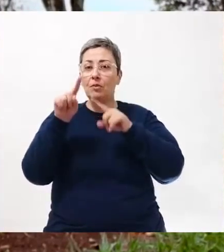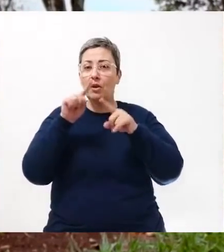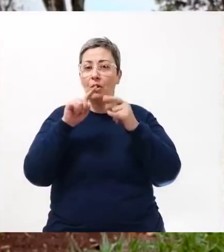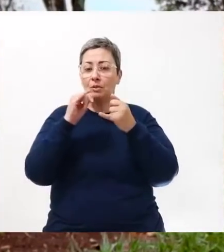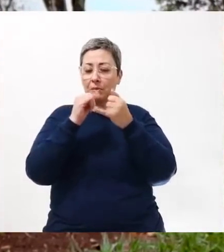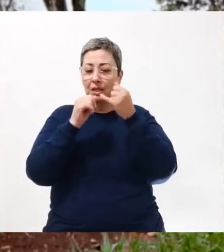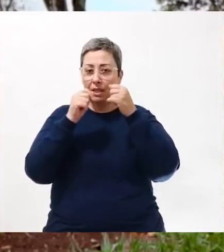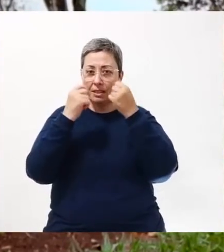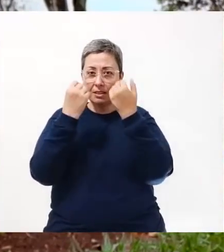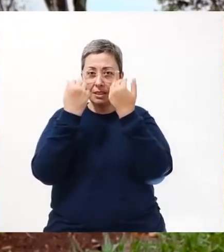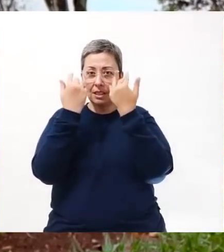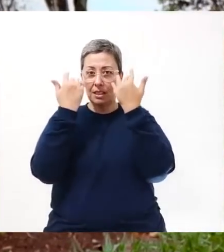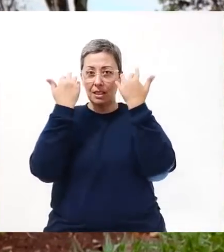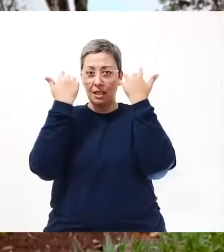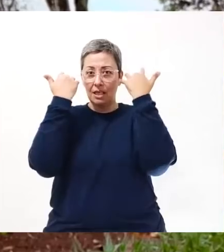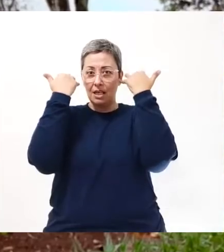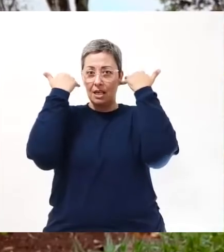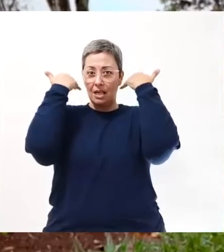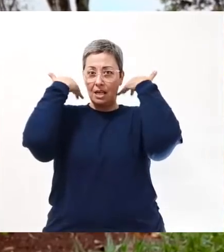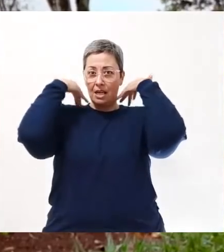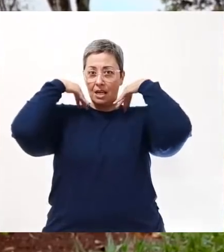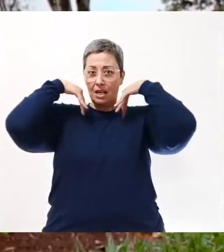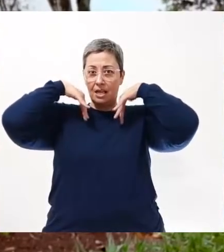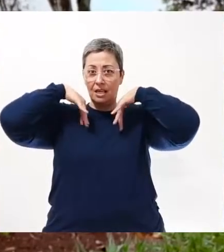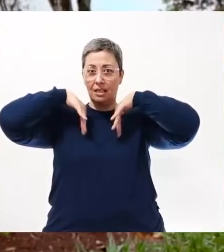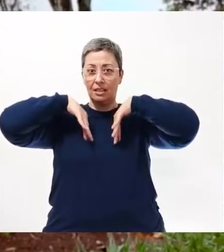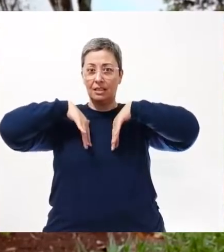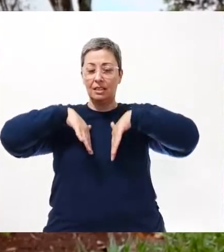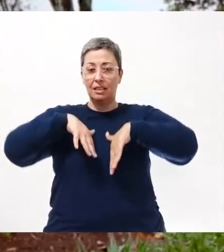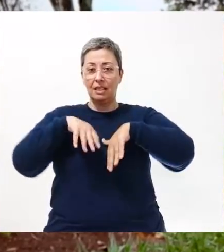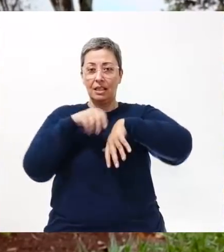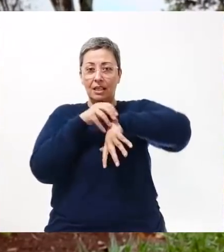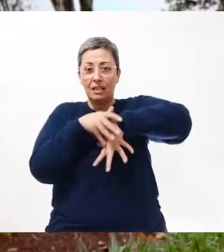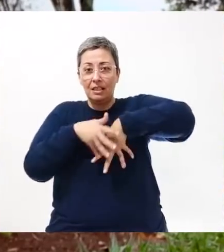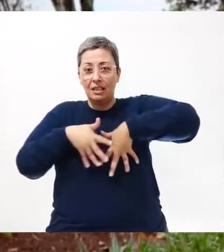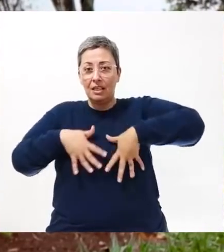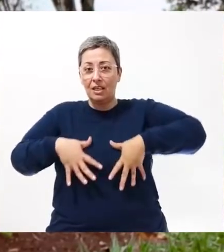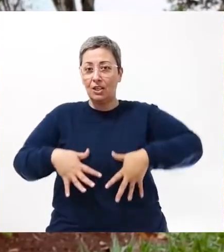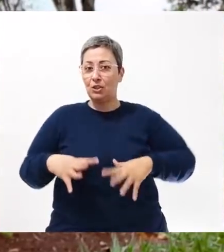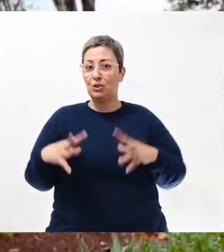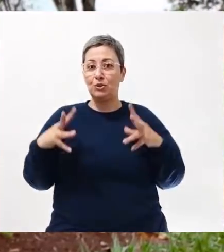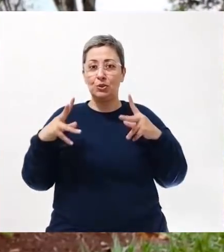Os olhos têm raízes pelo corpo inteiro.